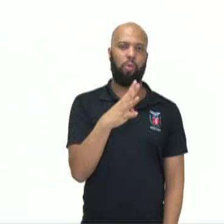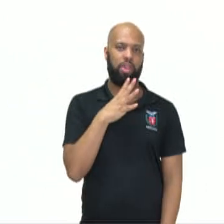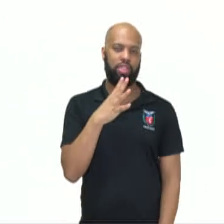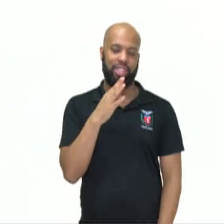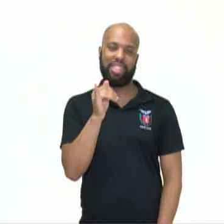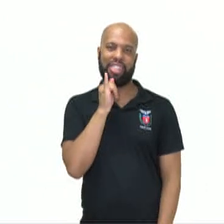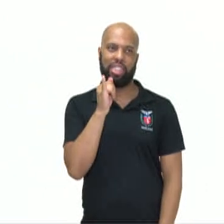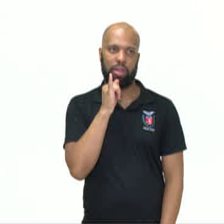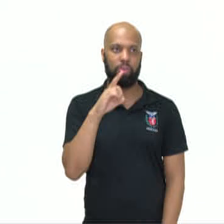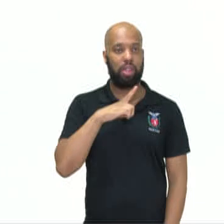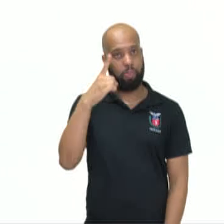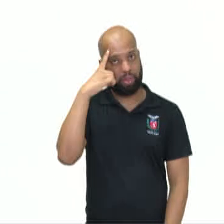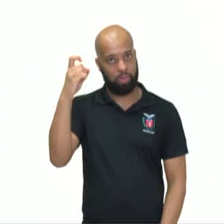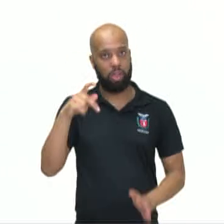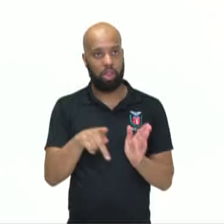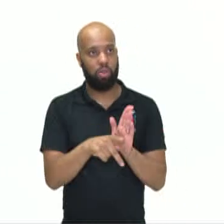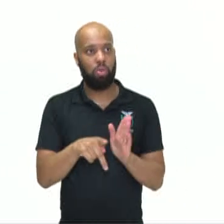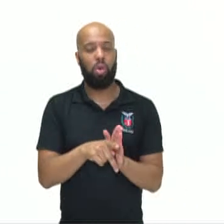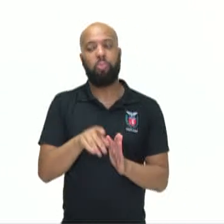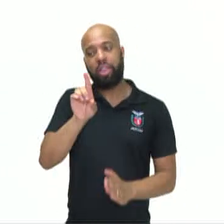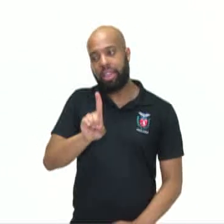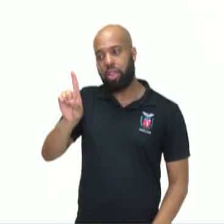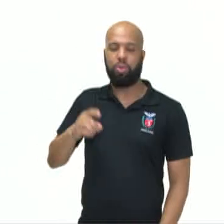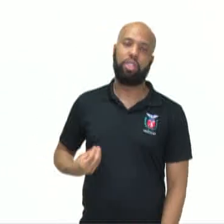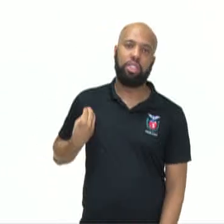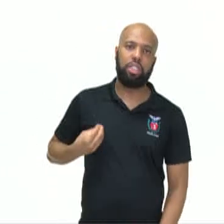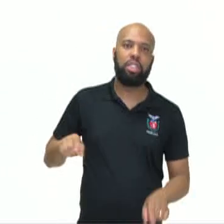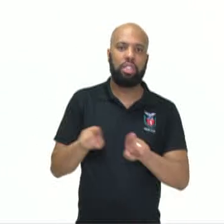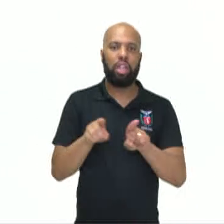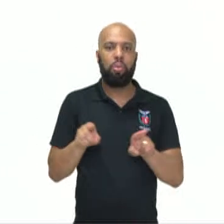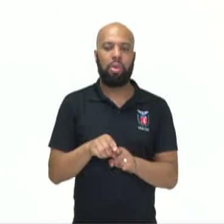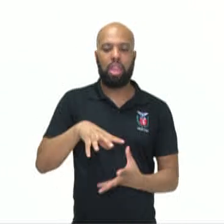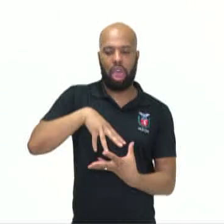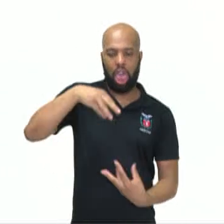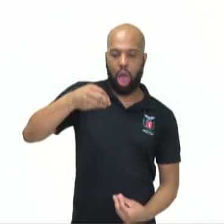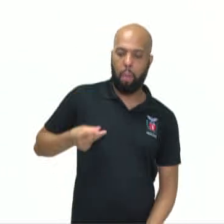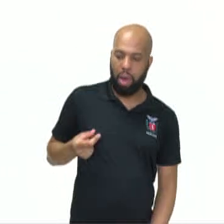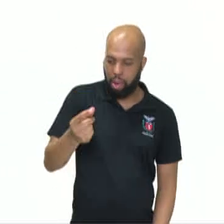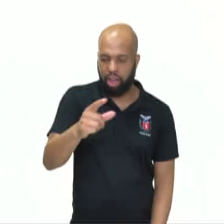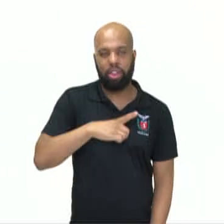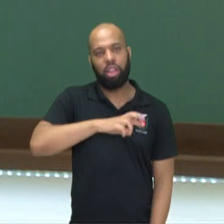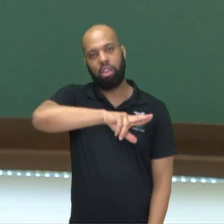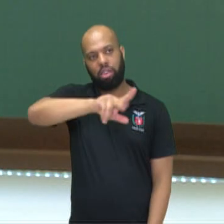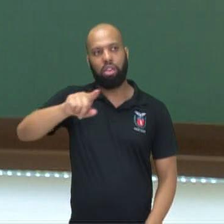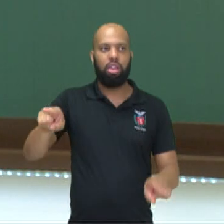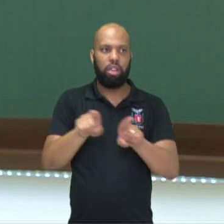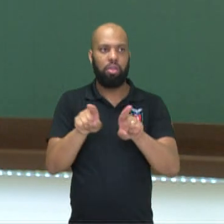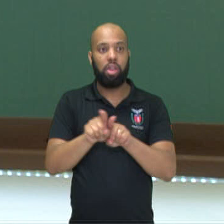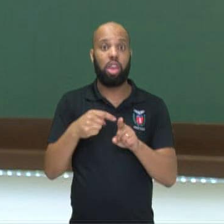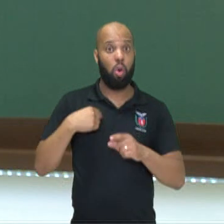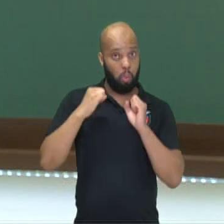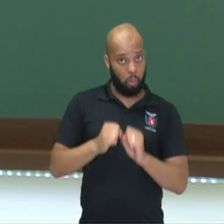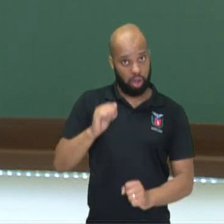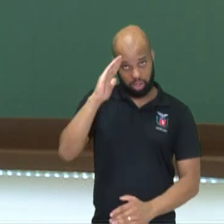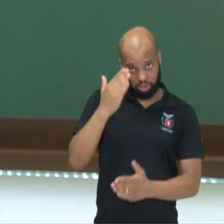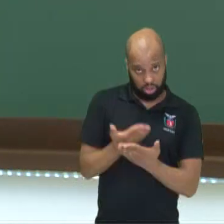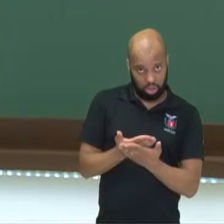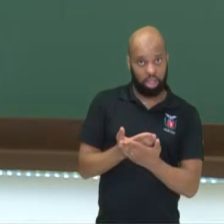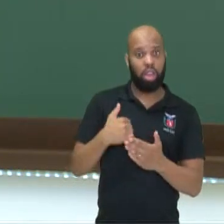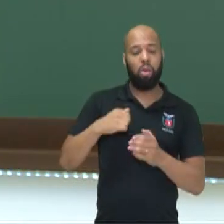exemplo, a ideia de existência de Deus, a imortalidade da alma, etc. Eu posso até acreditar, eu posso